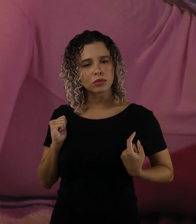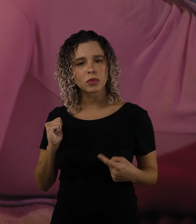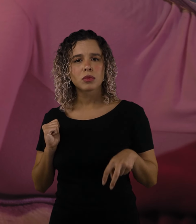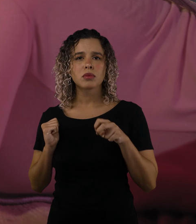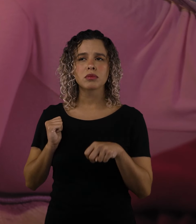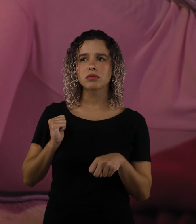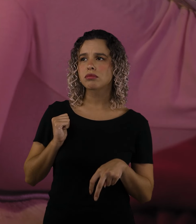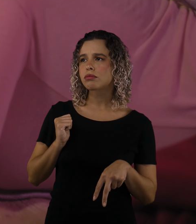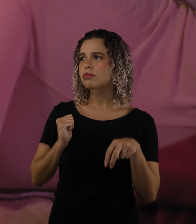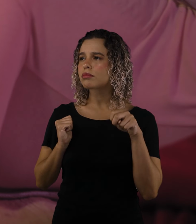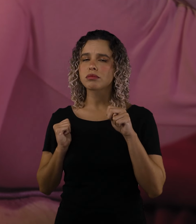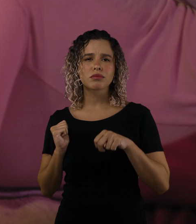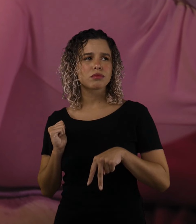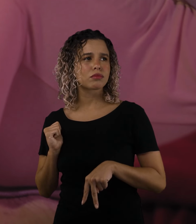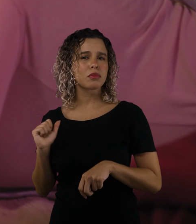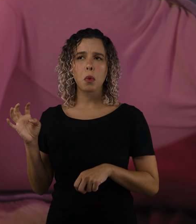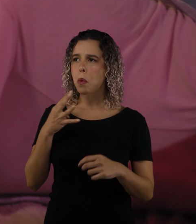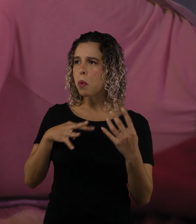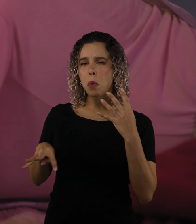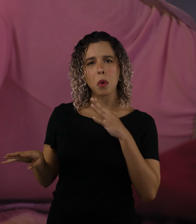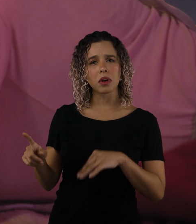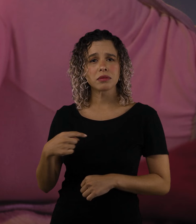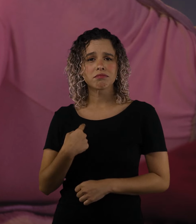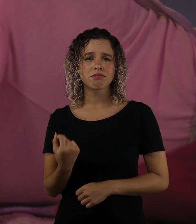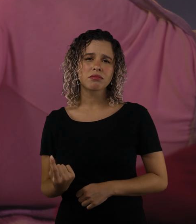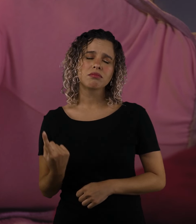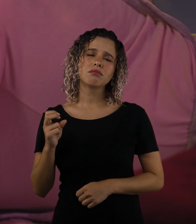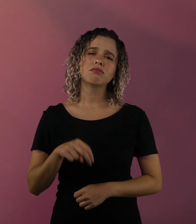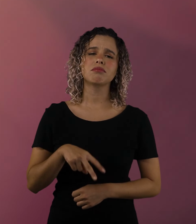fotografias. Sorrio nostálgica, tô de pijama.